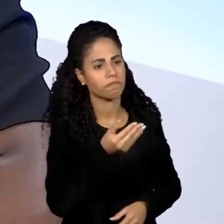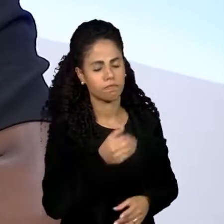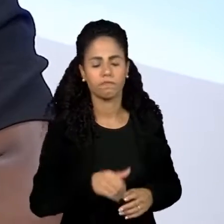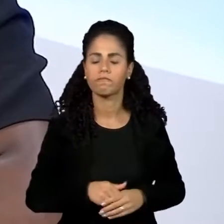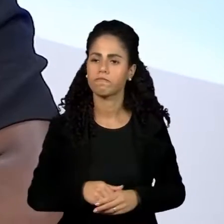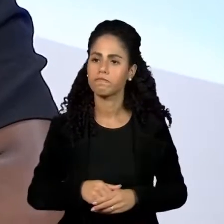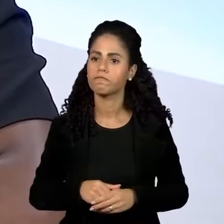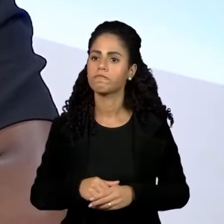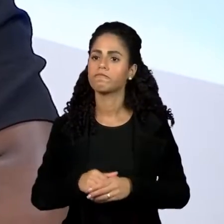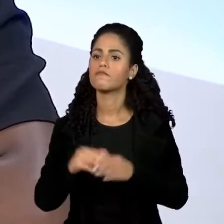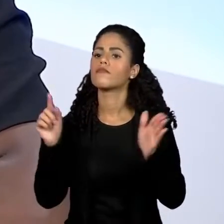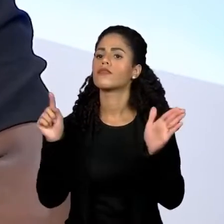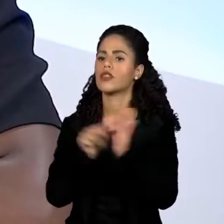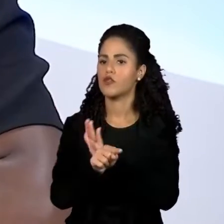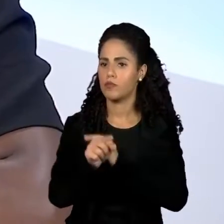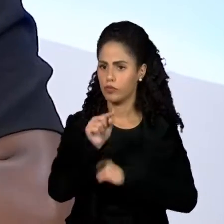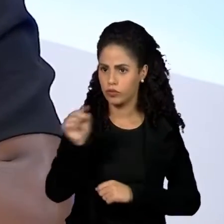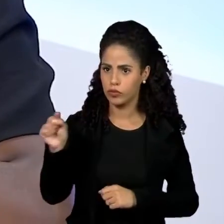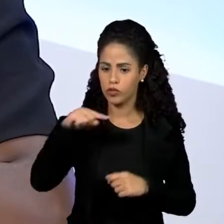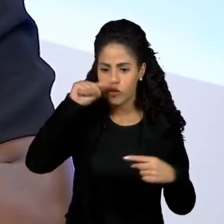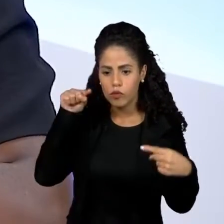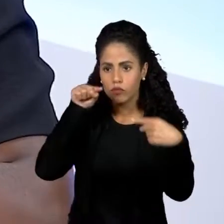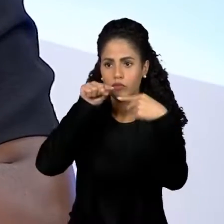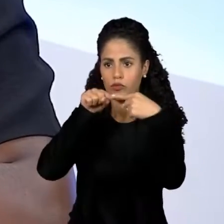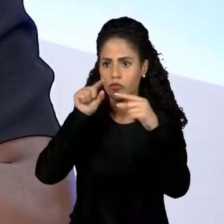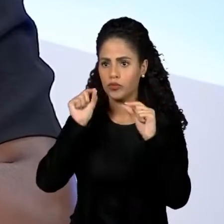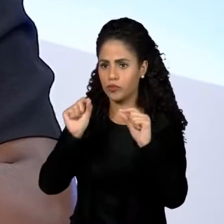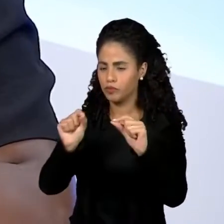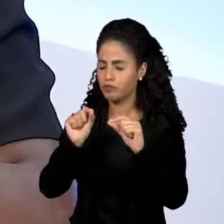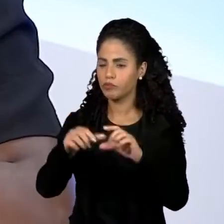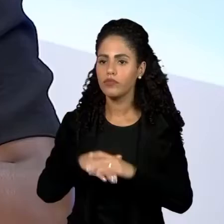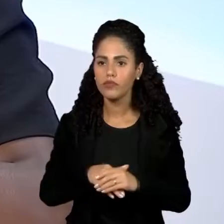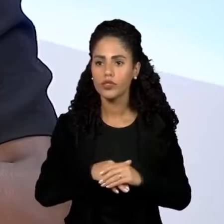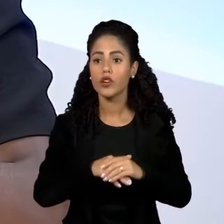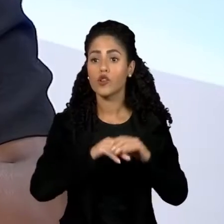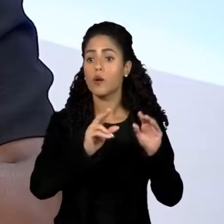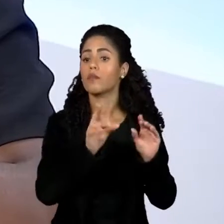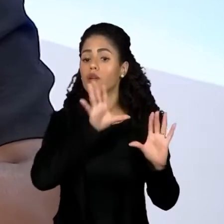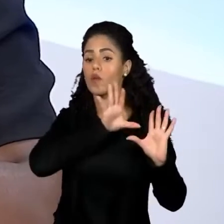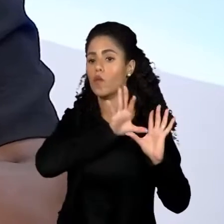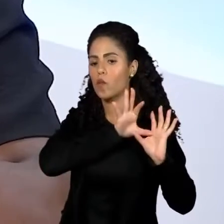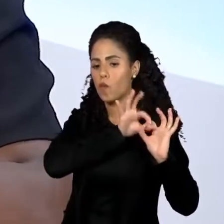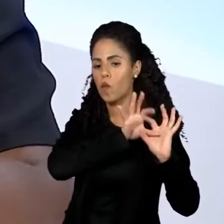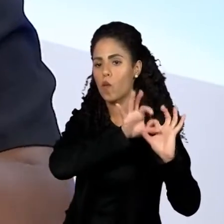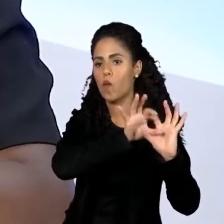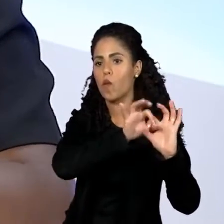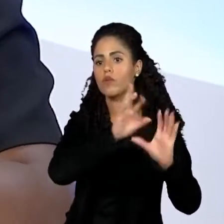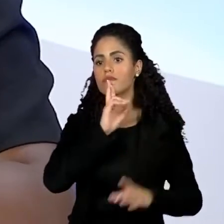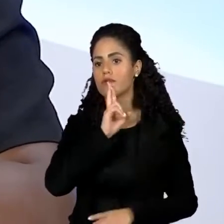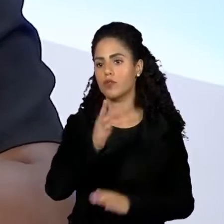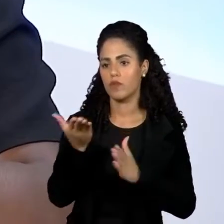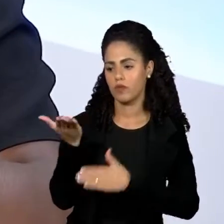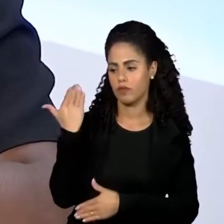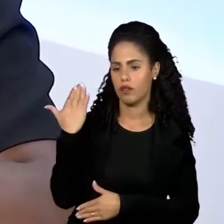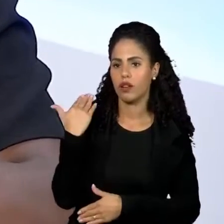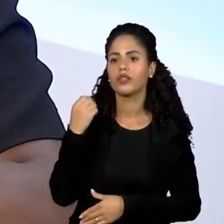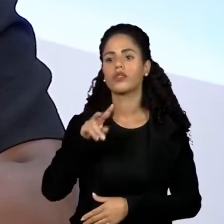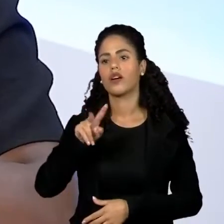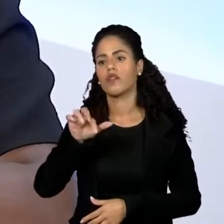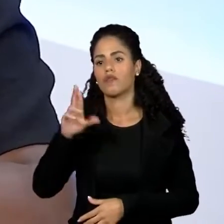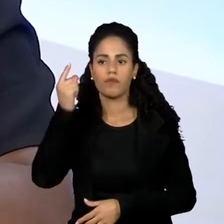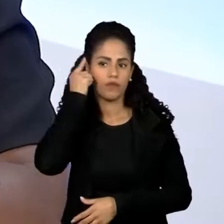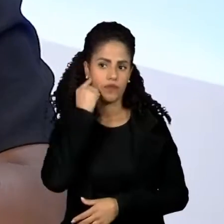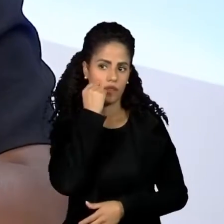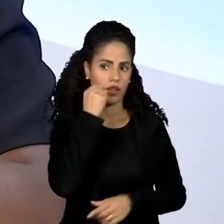Eu queria fazer uma pergunta focada um pouco no contexto da sua resposta dada tanto a Vera quanto a